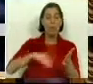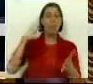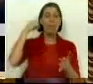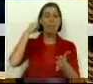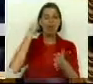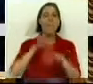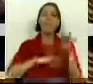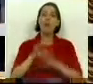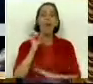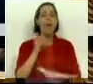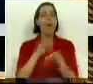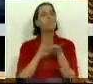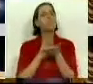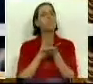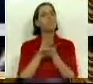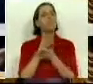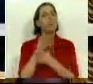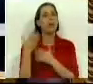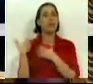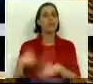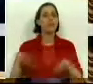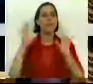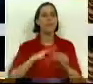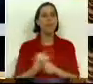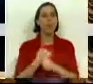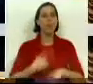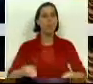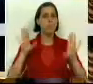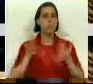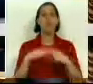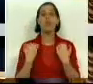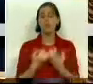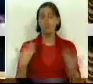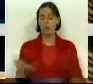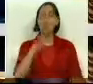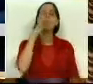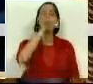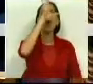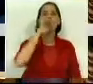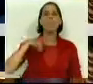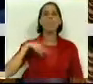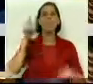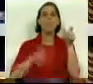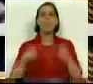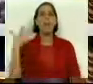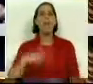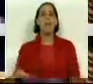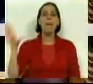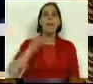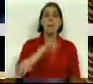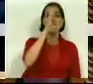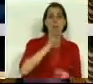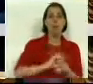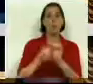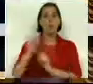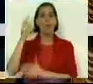não tem feito outra coisa senão de responsabilizar-se das suas funções sociais. E depois diz o Governo que os portugueses querem mais do Estado